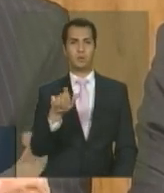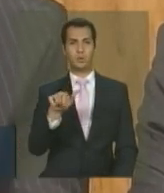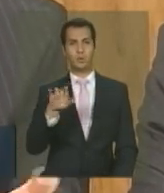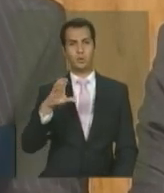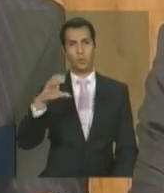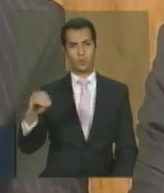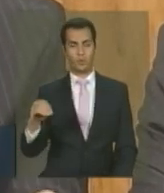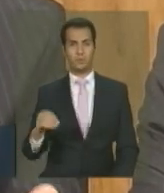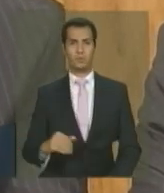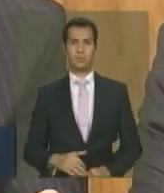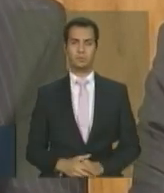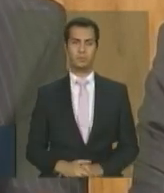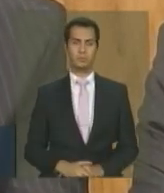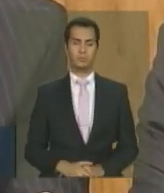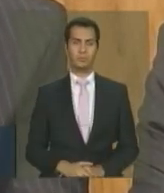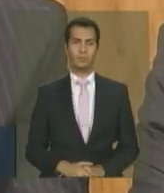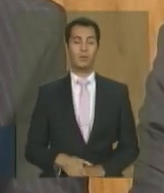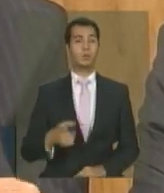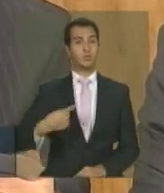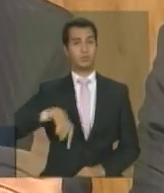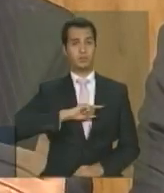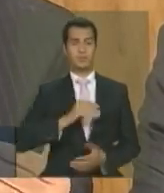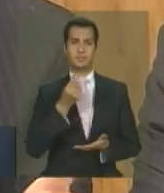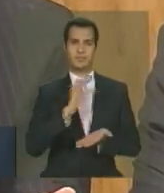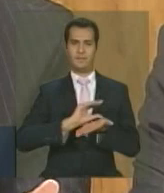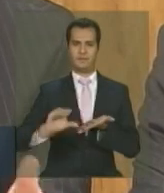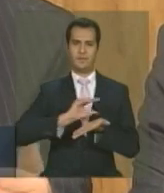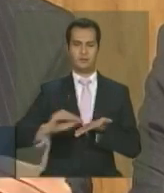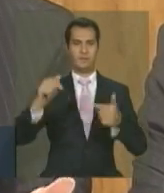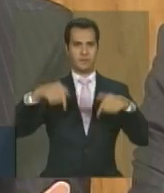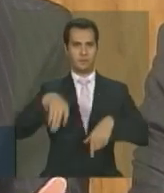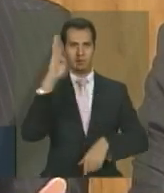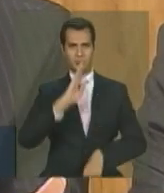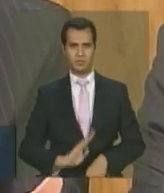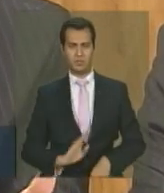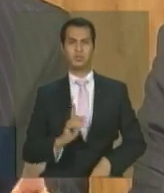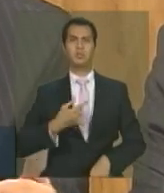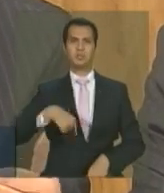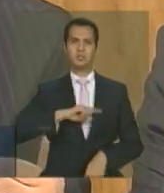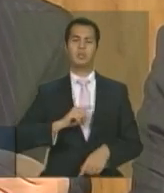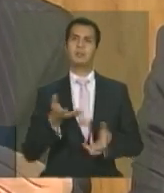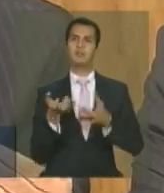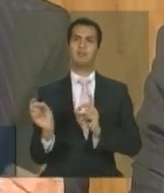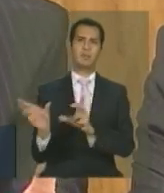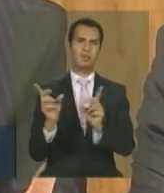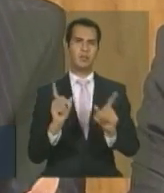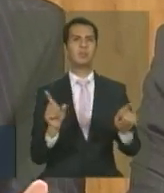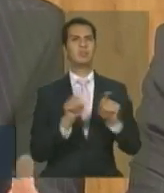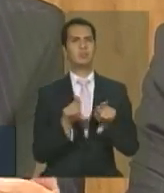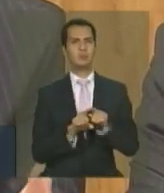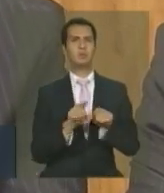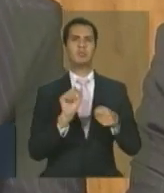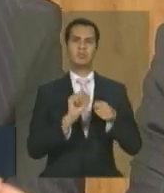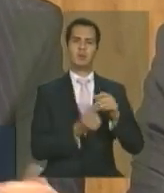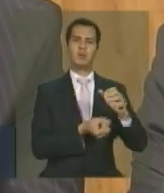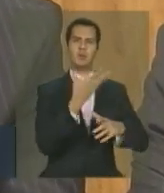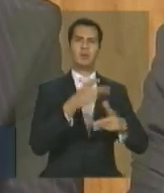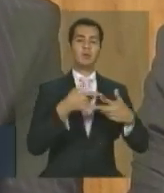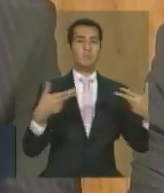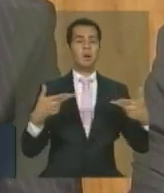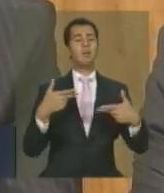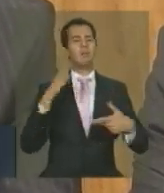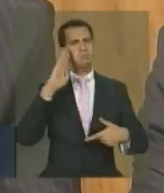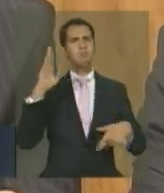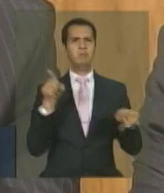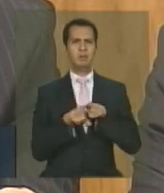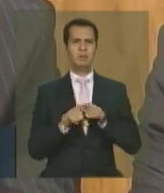os investimentos que nós fazemos aqui no Brasil, além de para produzir e vender produtos, mas eles se destinam também para pesquisa